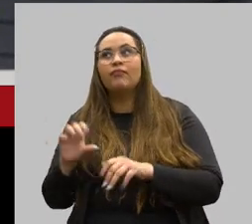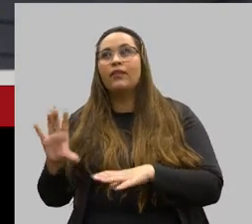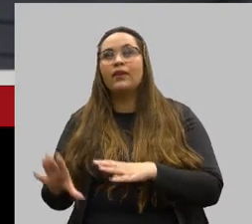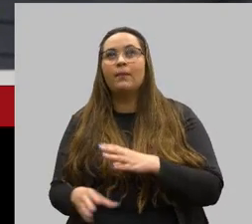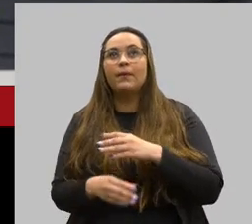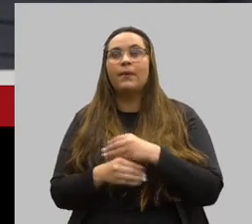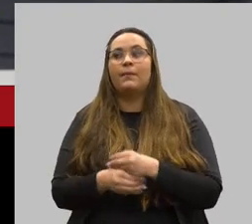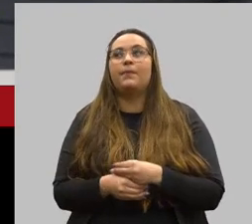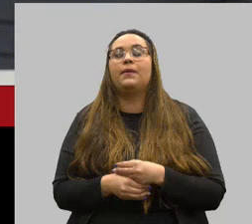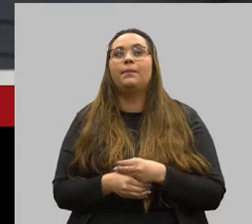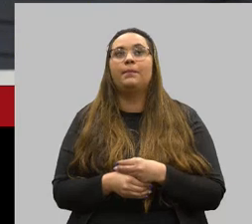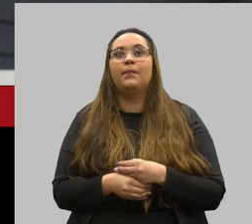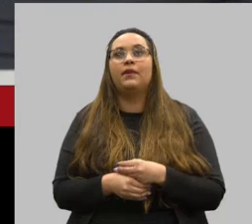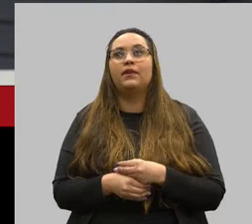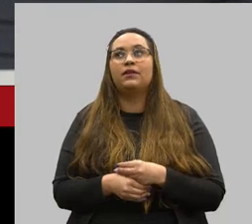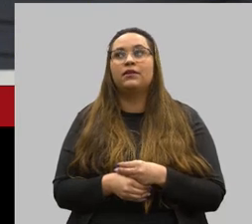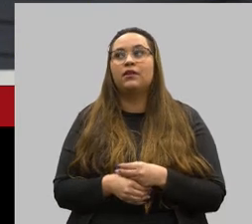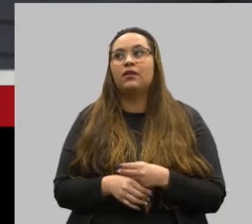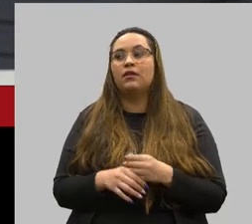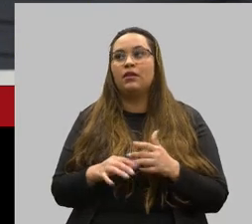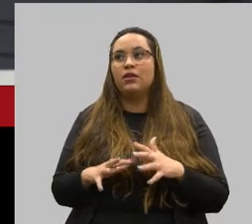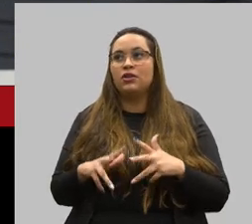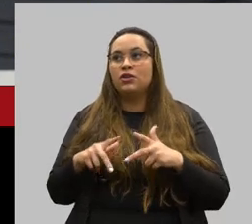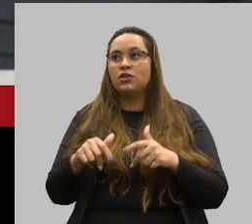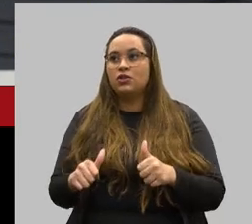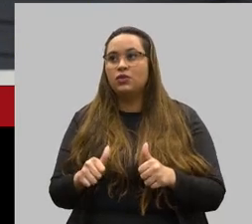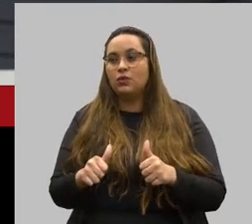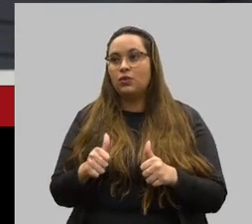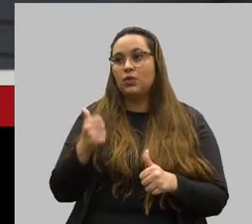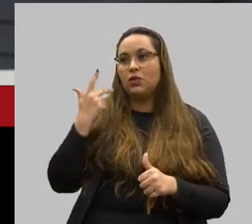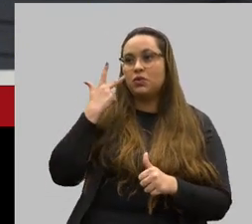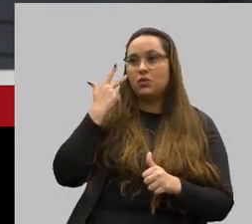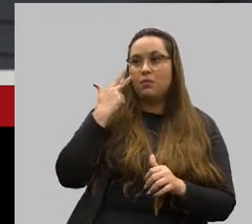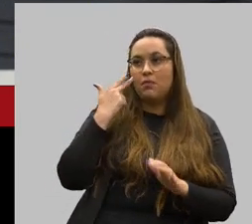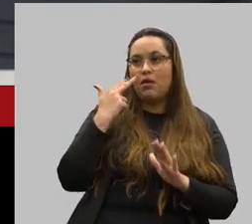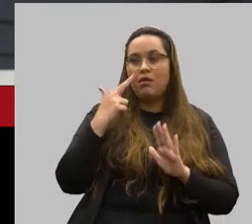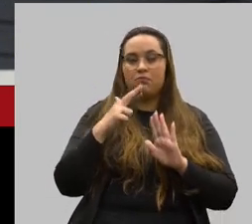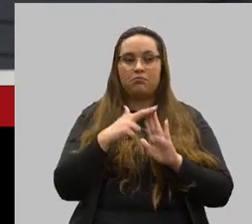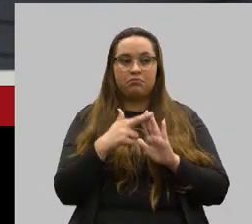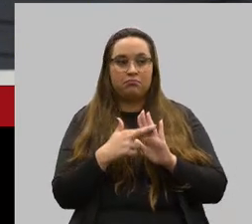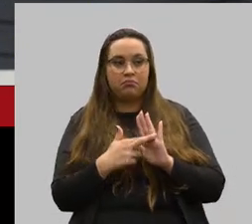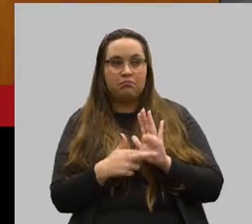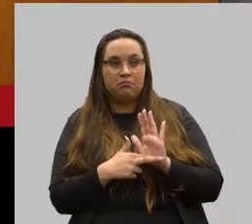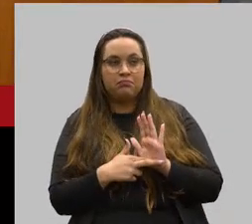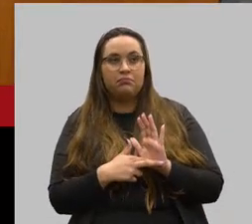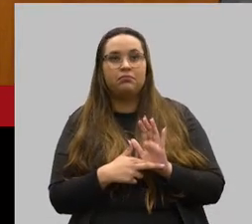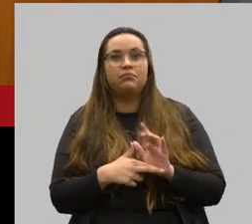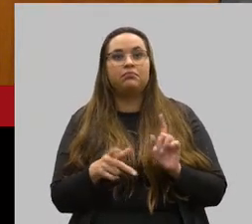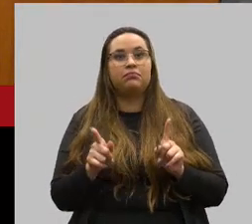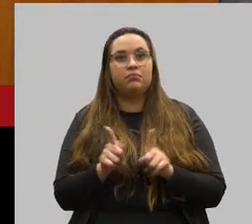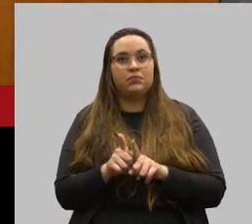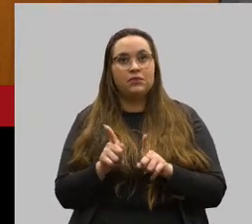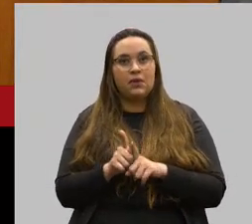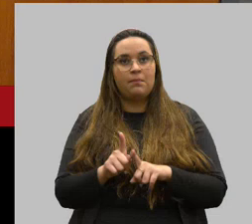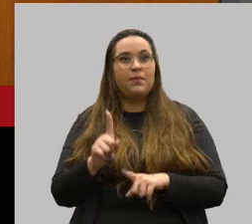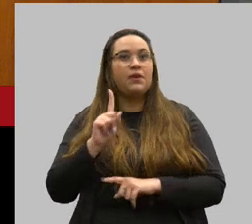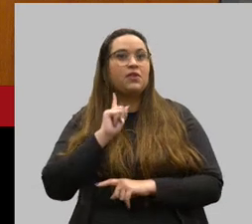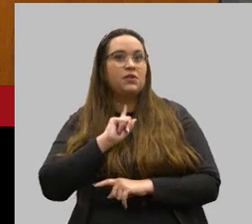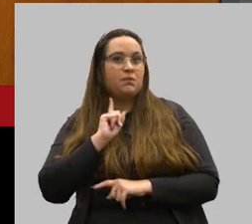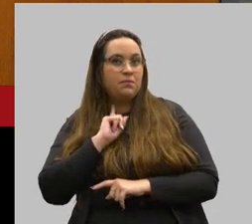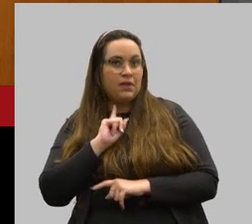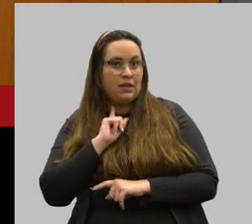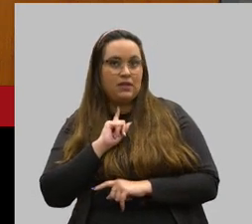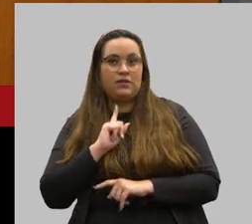eh de todas a normativa relativa à lei Nacional das polícias civis também aqui a Polícia Civil de Minas Gerais então todas as